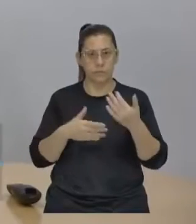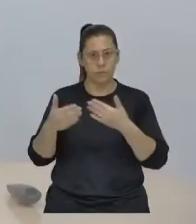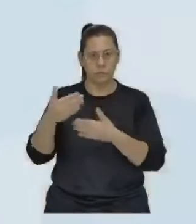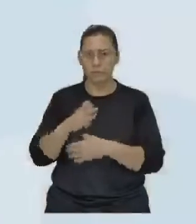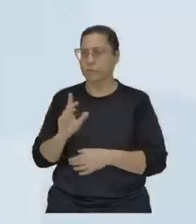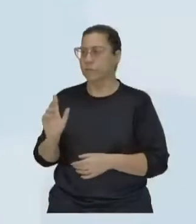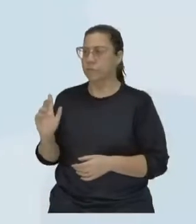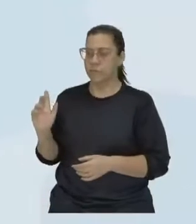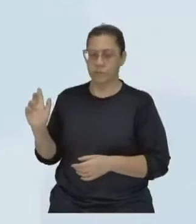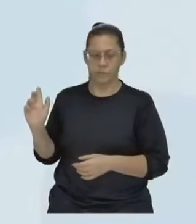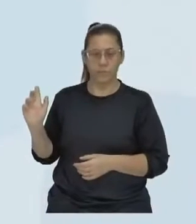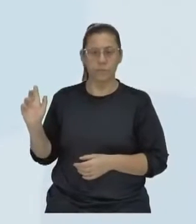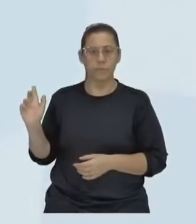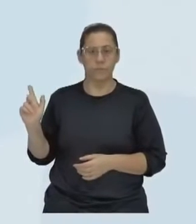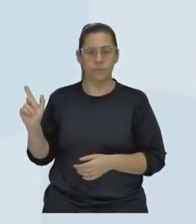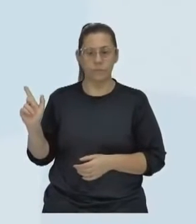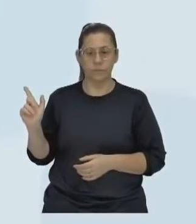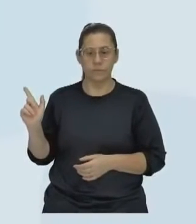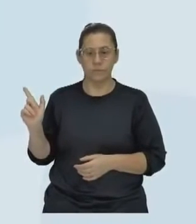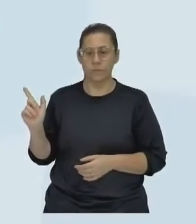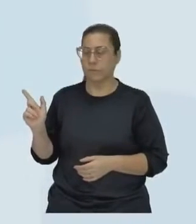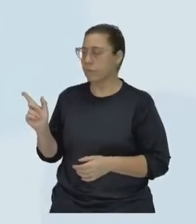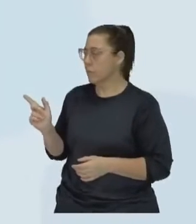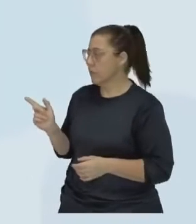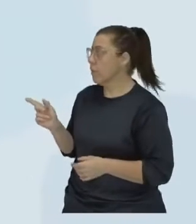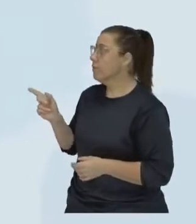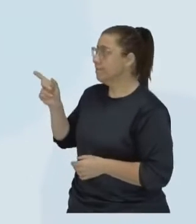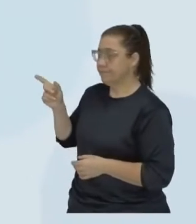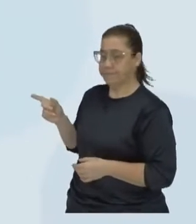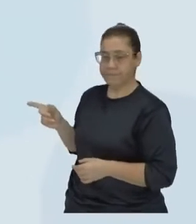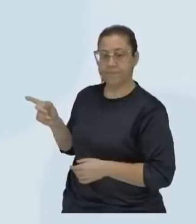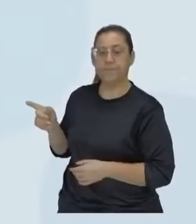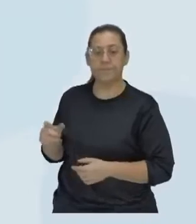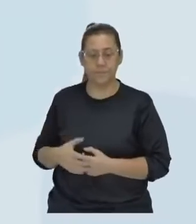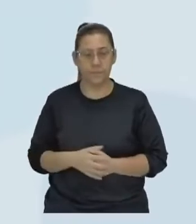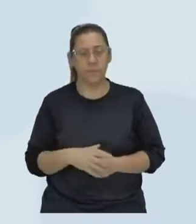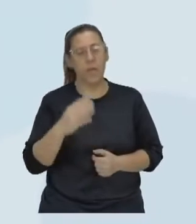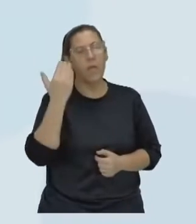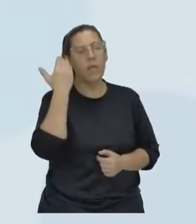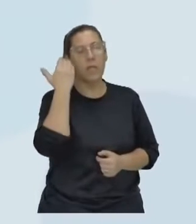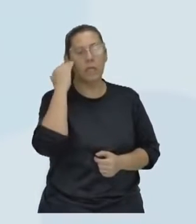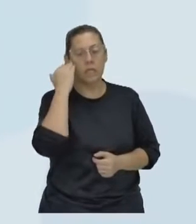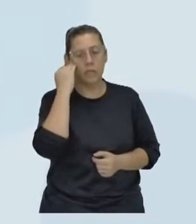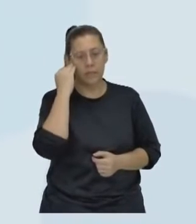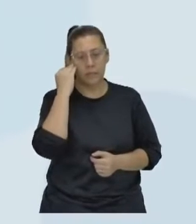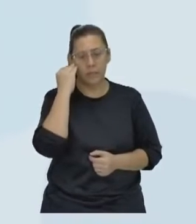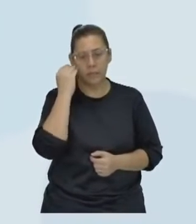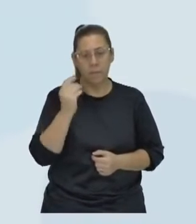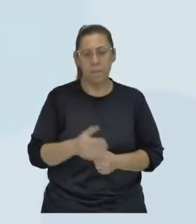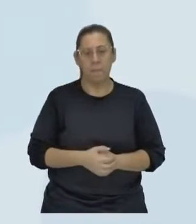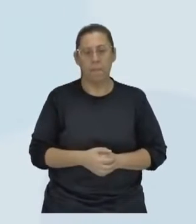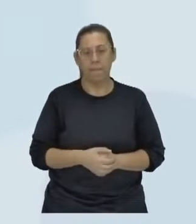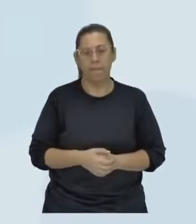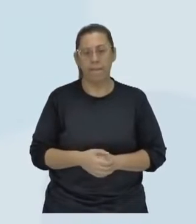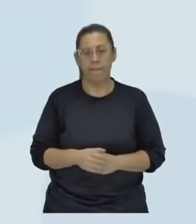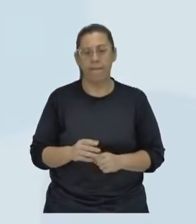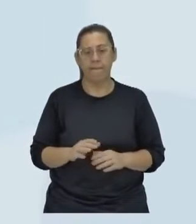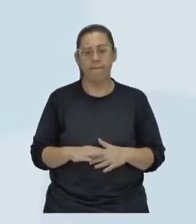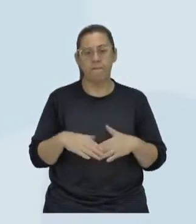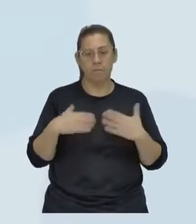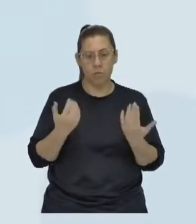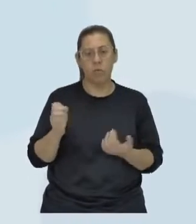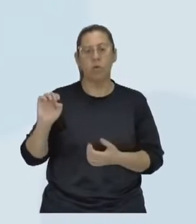agora. Olha, isso estava na apostila, tá? Entendendo o pretérito, então, ó, explicaçãozinha aí básica. Quando os